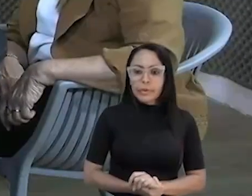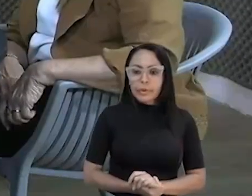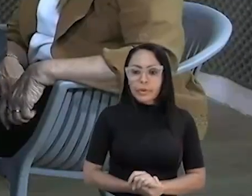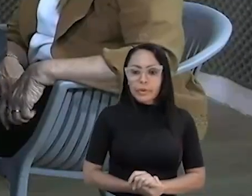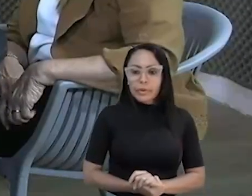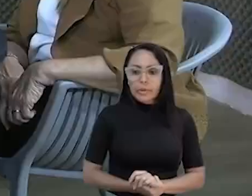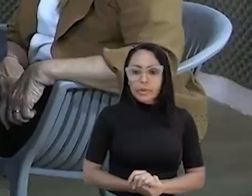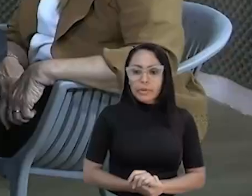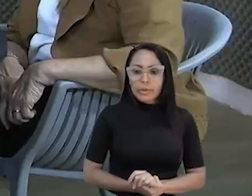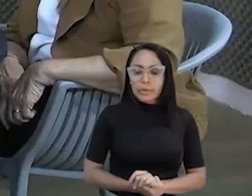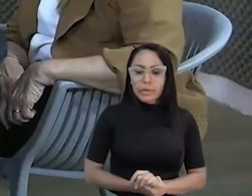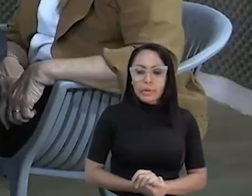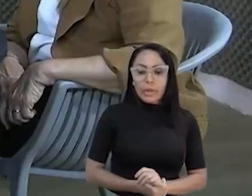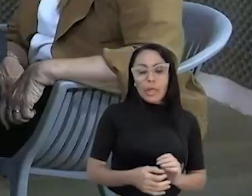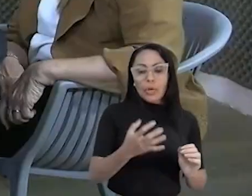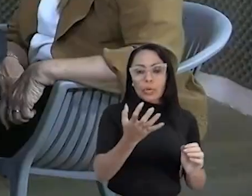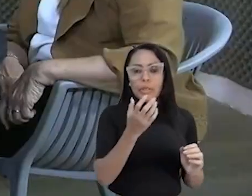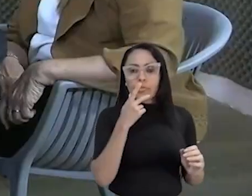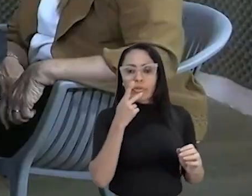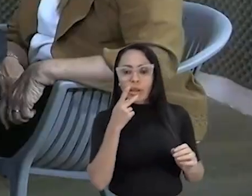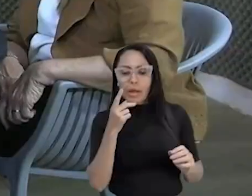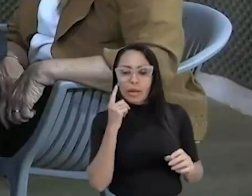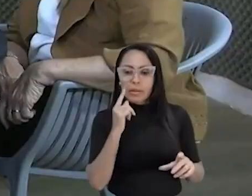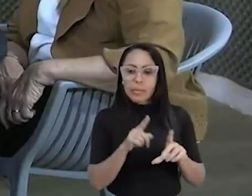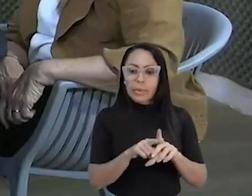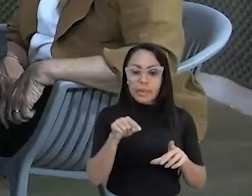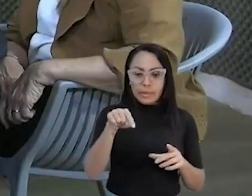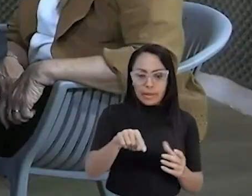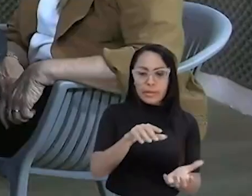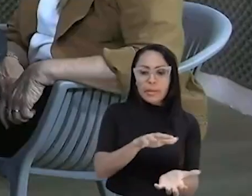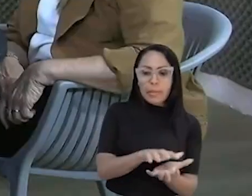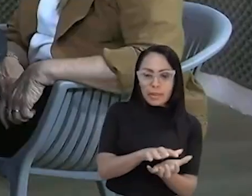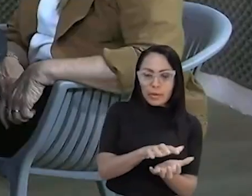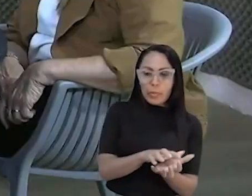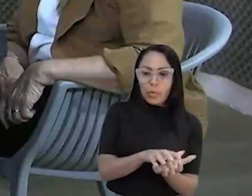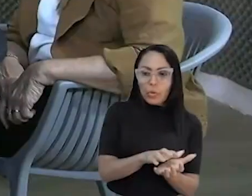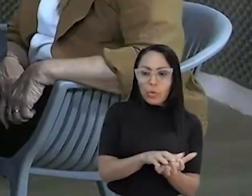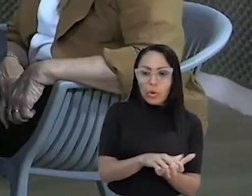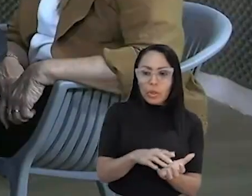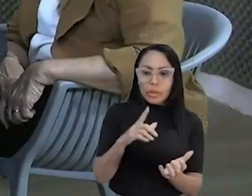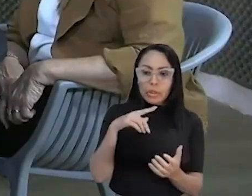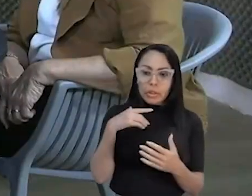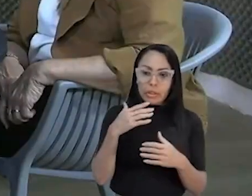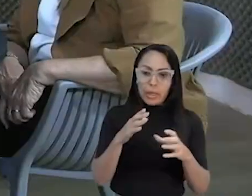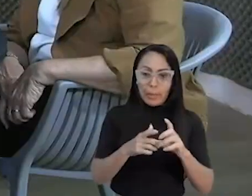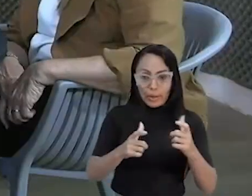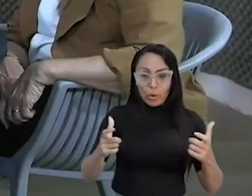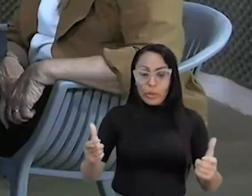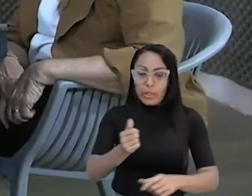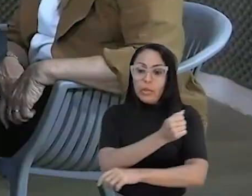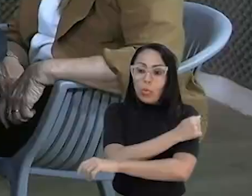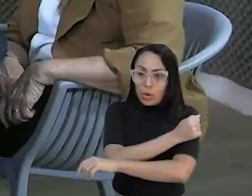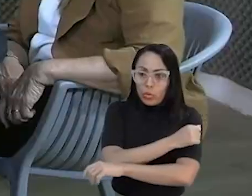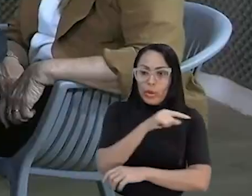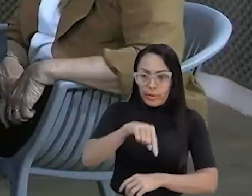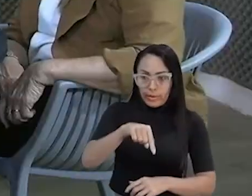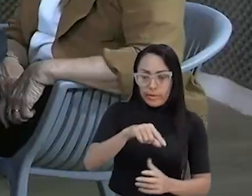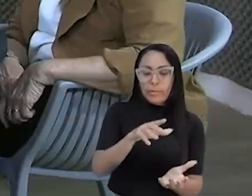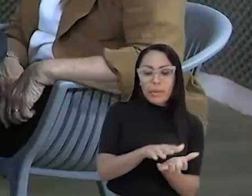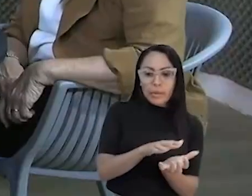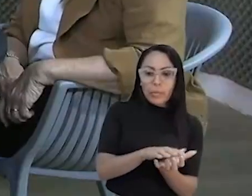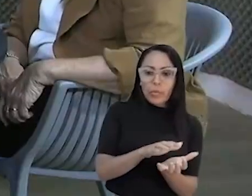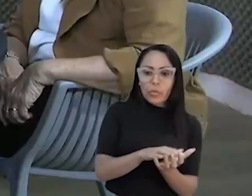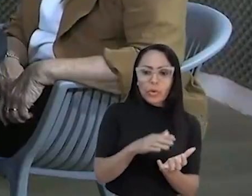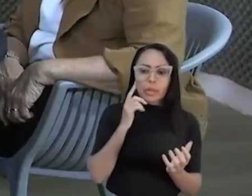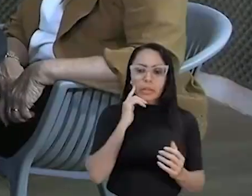fazer uma chamada, né, para quem é aqui de Pernambuco, já que a maioria dos nossos alunos são aqui de Pernambuco, que